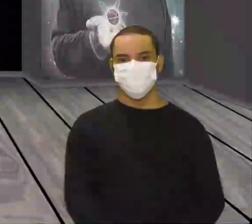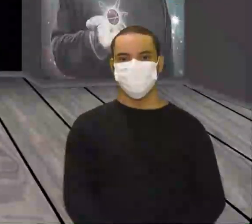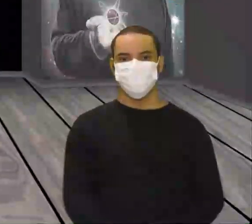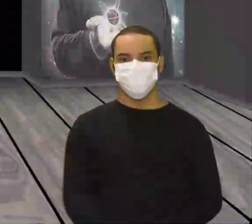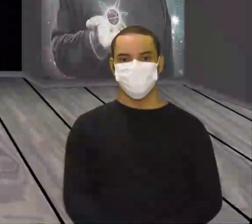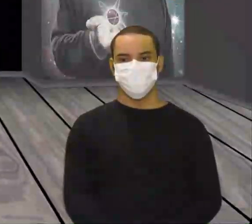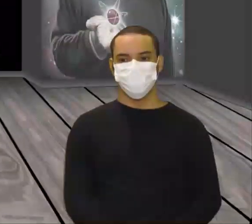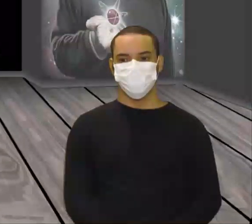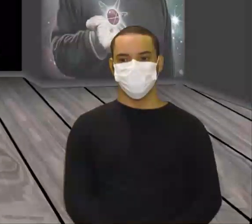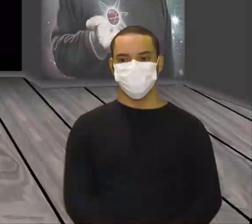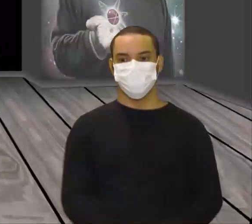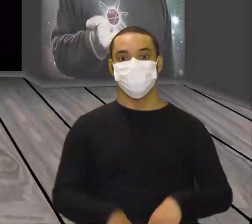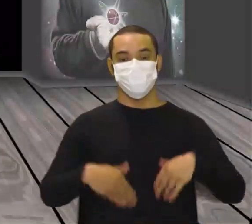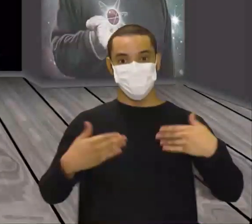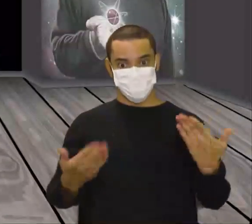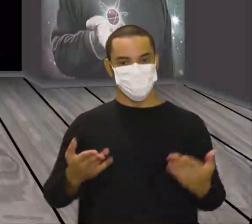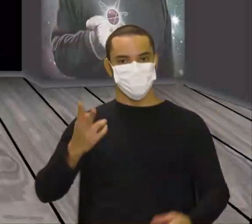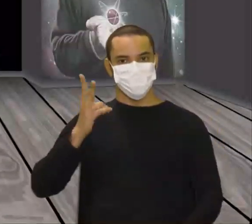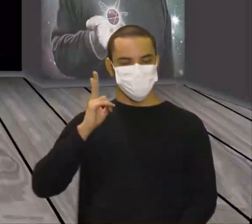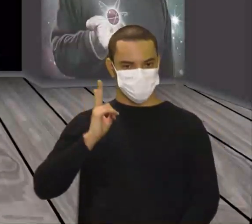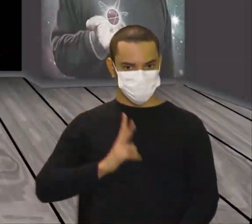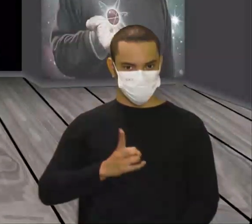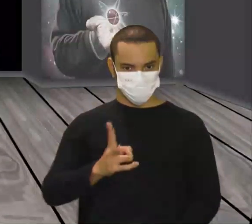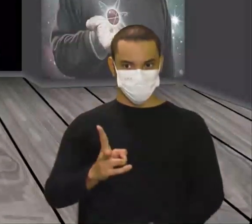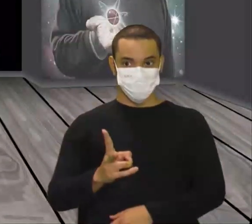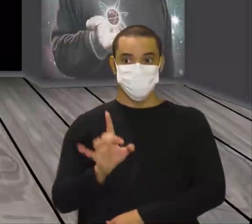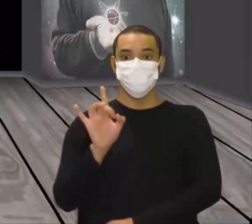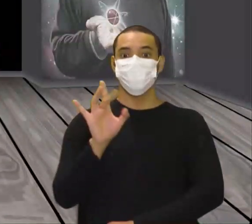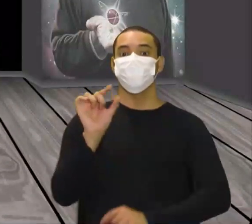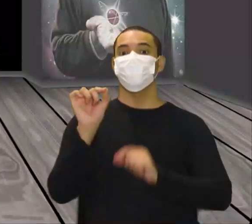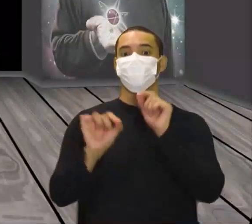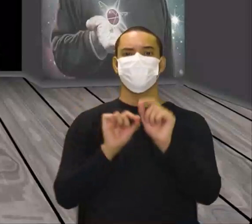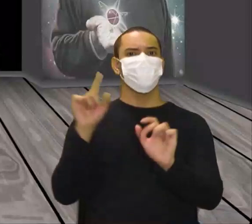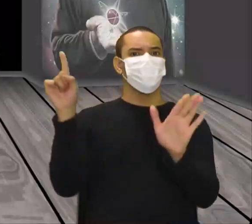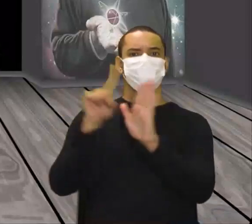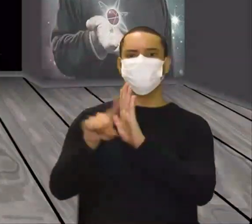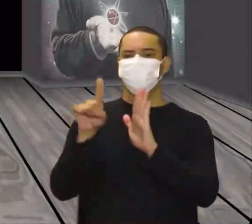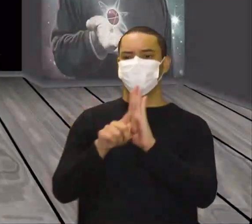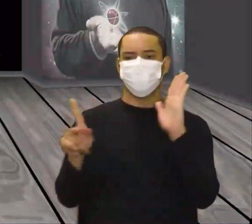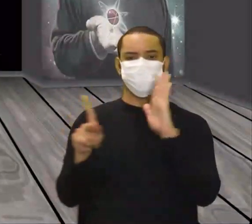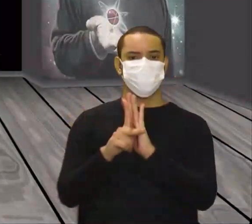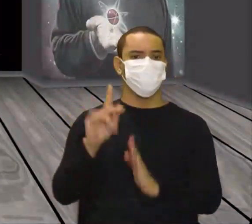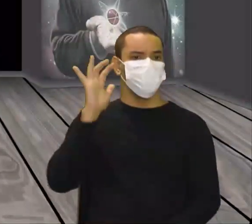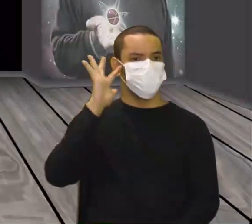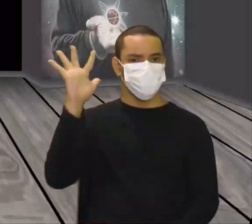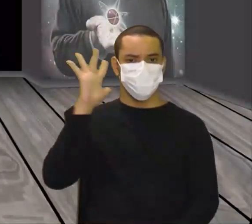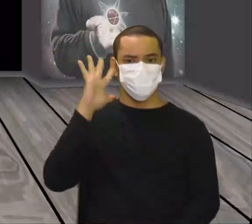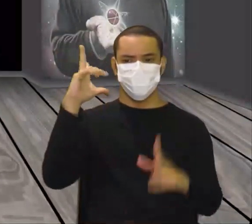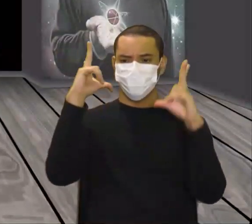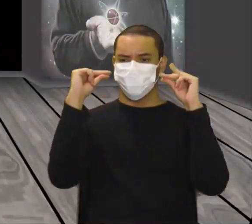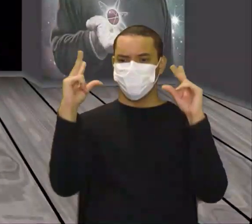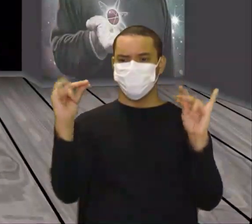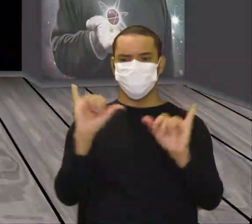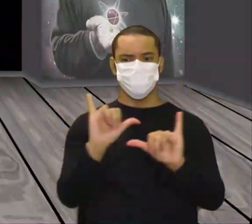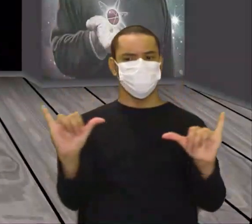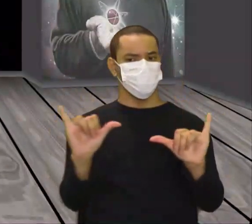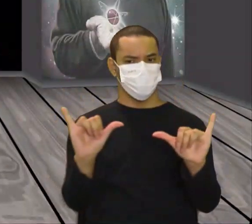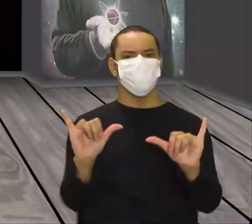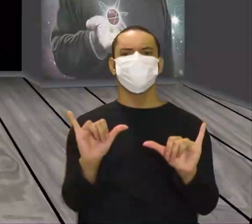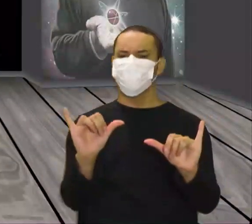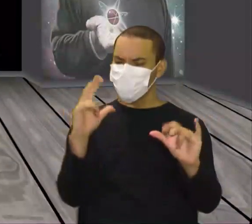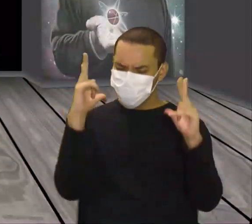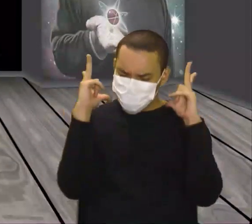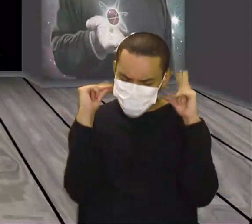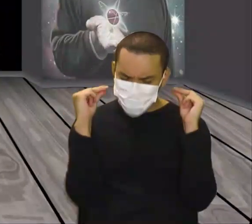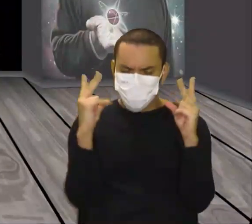Então, vamos lá, né? Só perguntas teóricas tranquilas e light. Agora são tranquilas